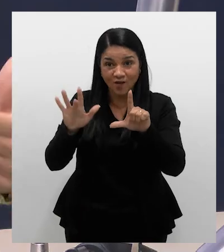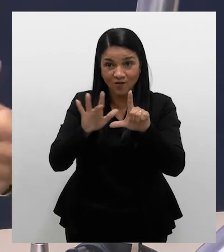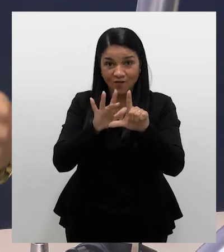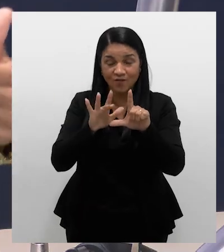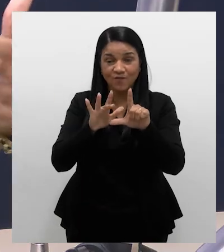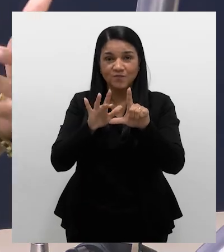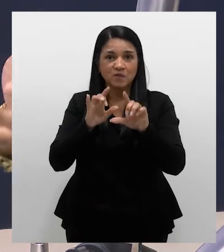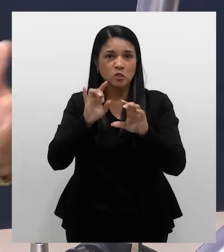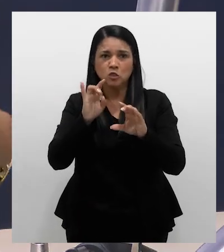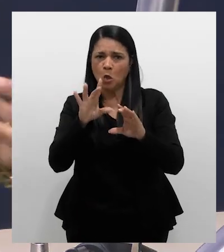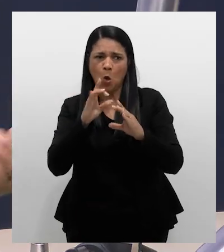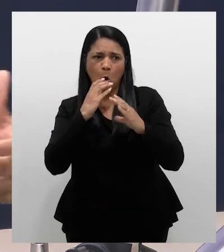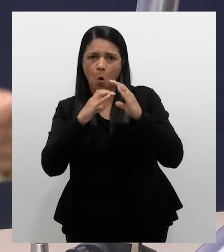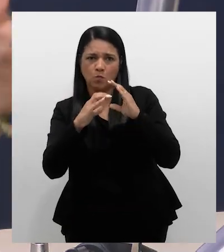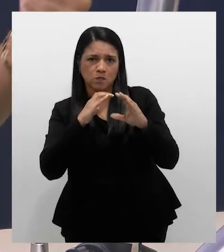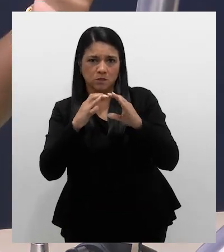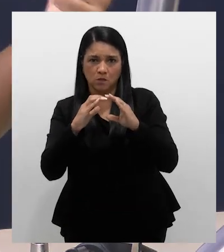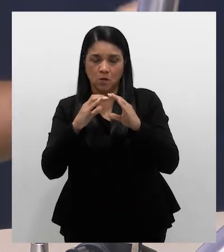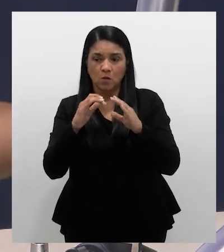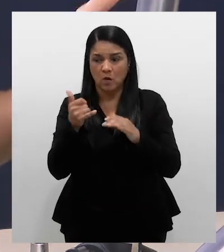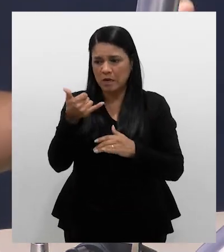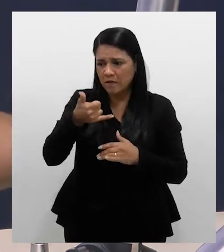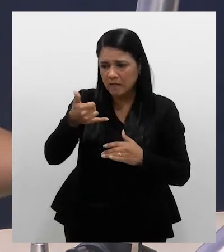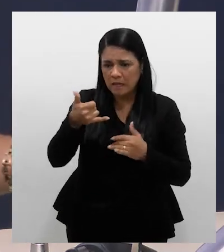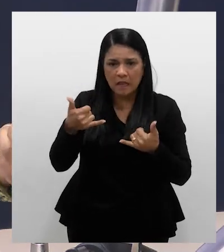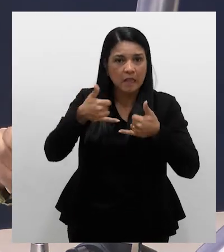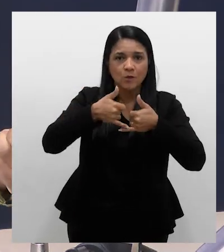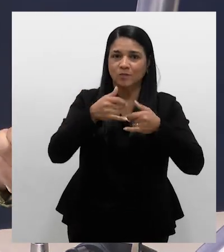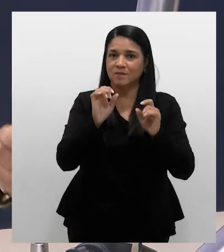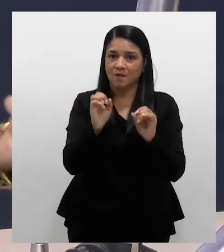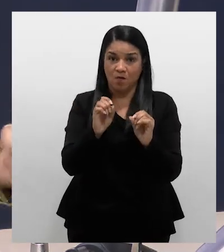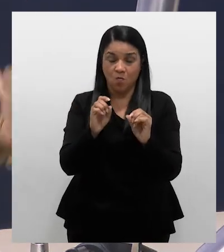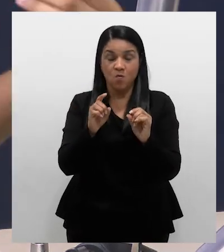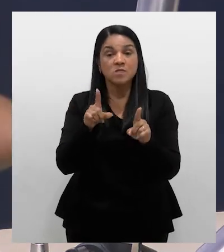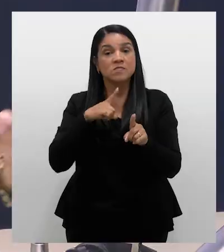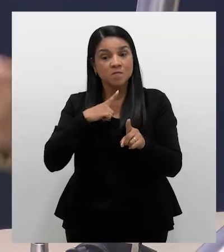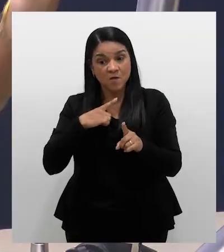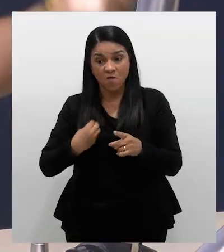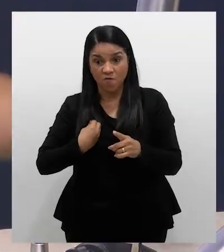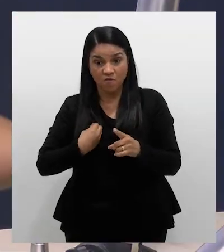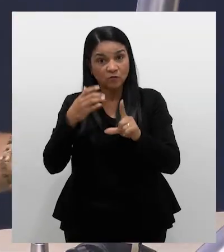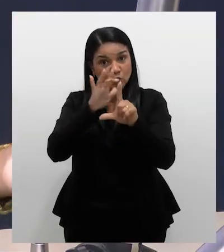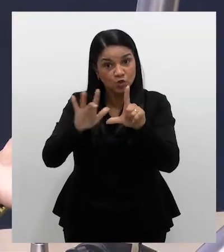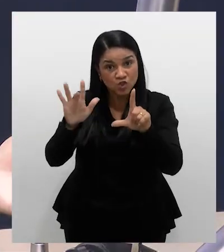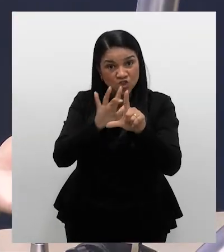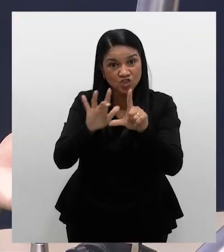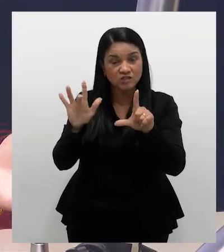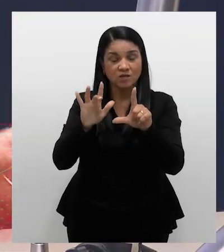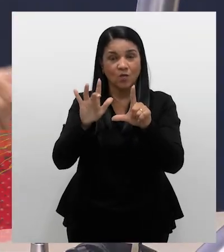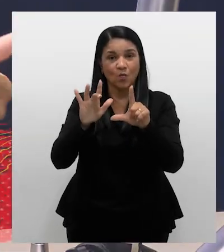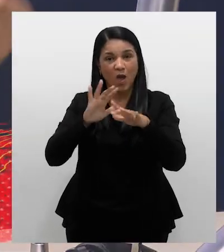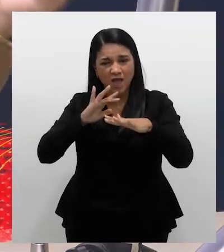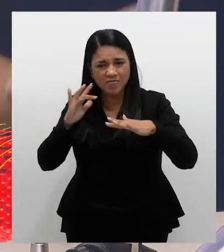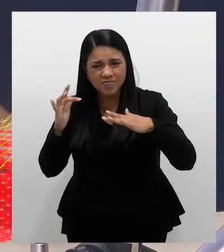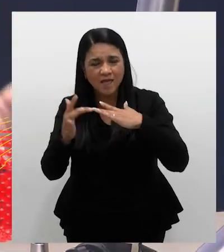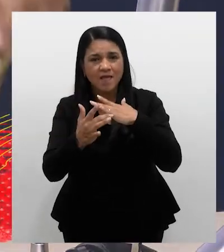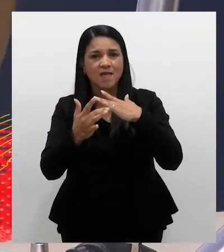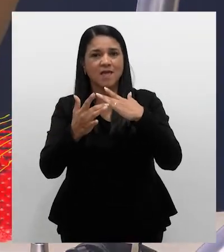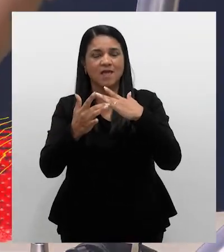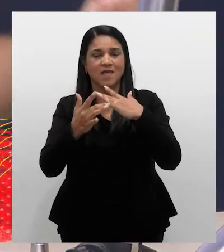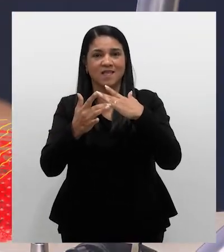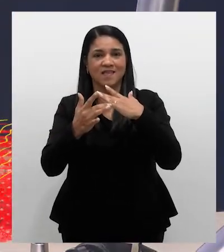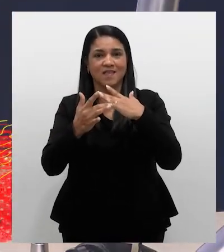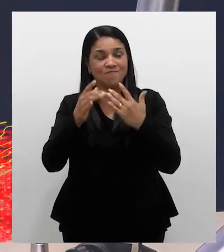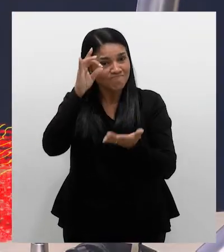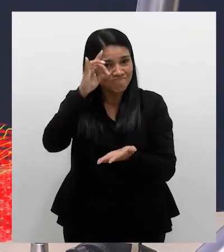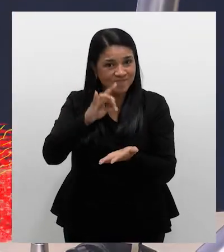só comunicação, eu pego o telefone e ligo com outra pessoa. Não, eu vivo nesse digital. Então, o meu digital, o meu